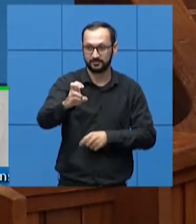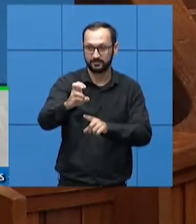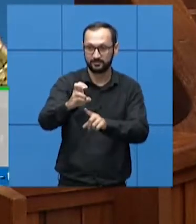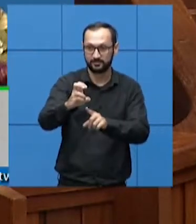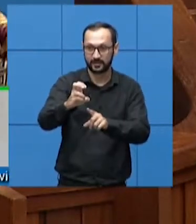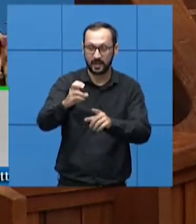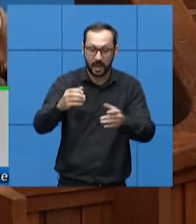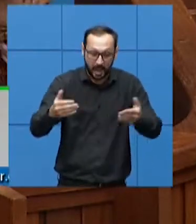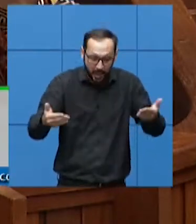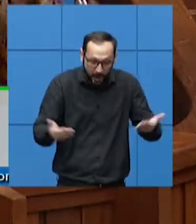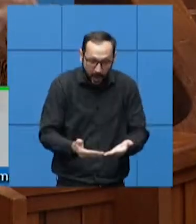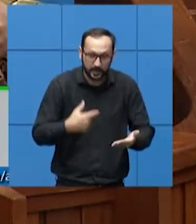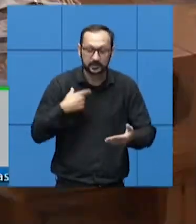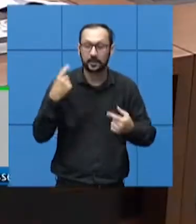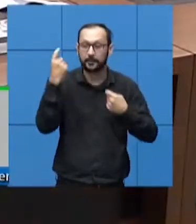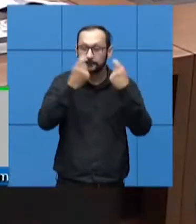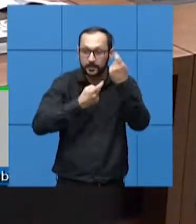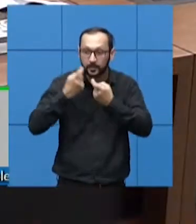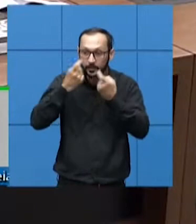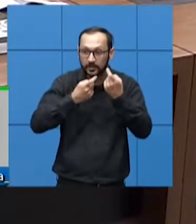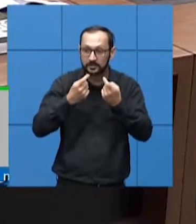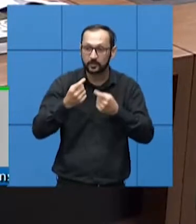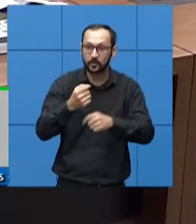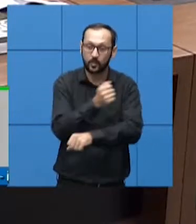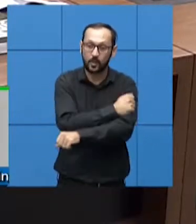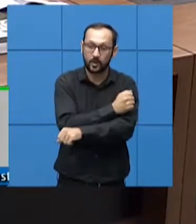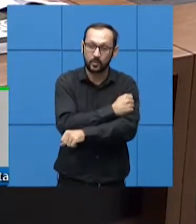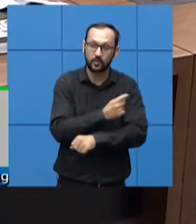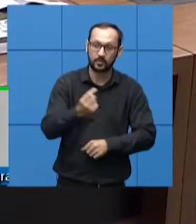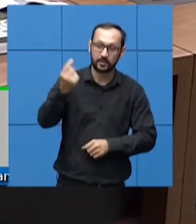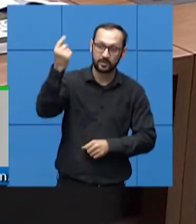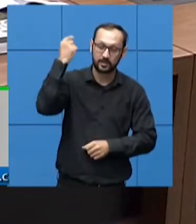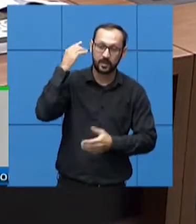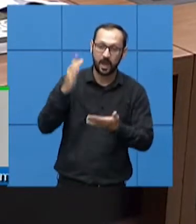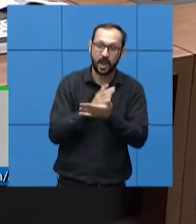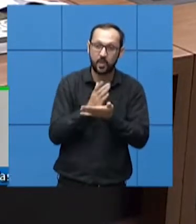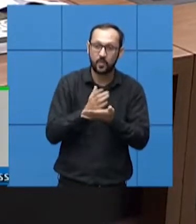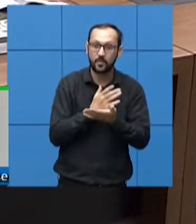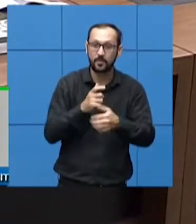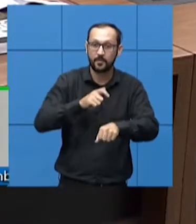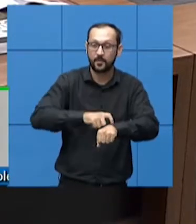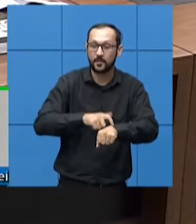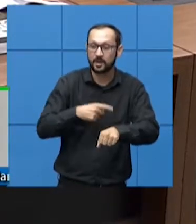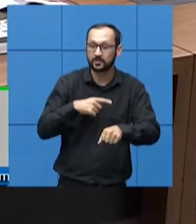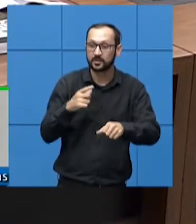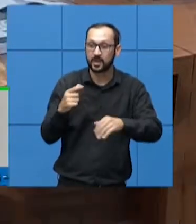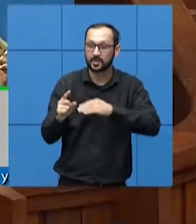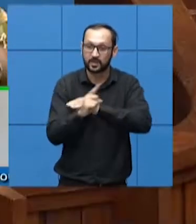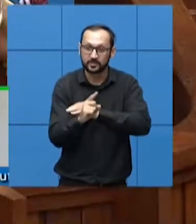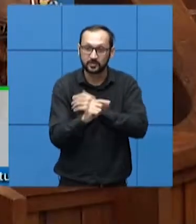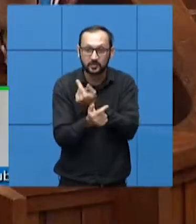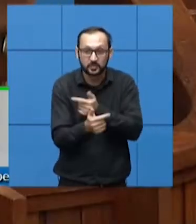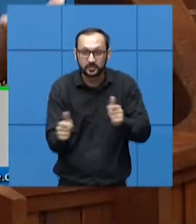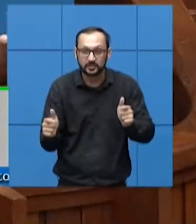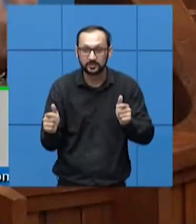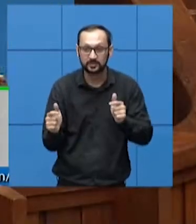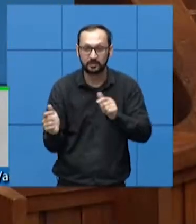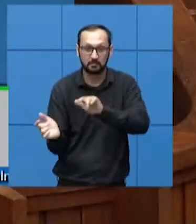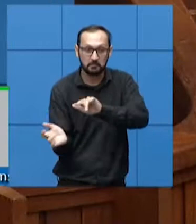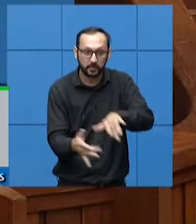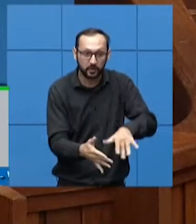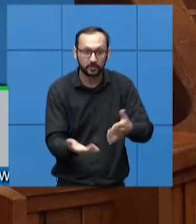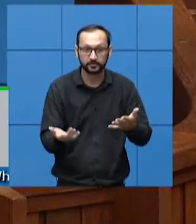nos preocupamos muito mais com aqueles estudantes que ficariam sem atendimento ou com